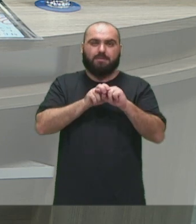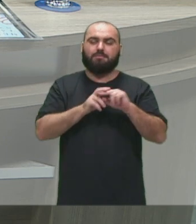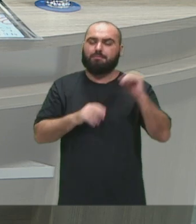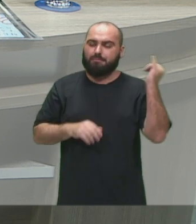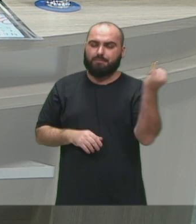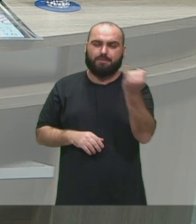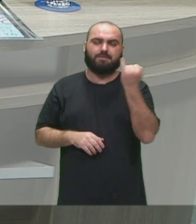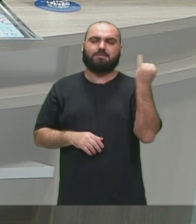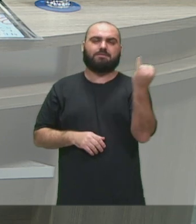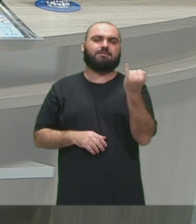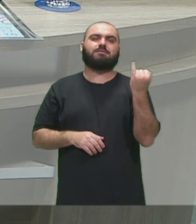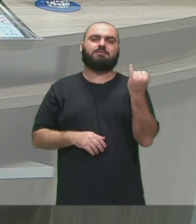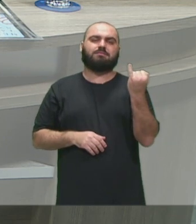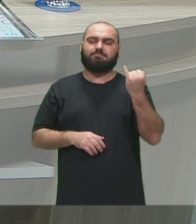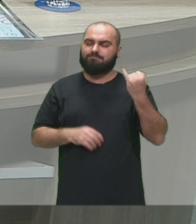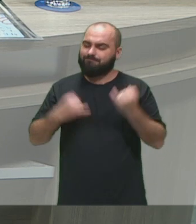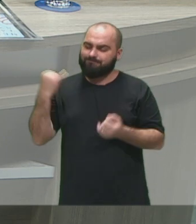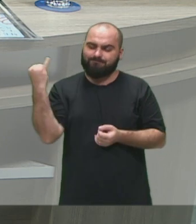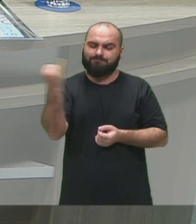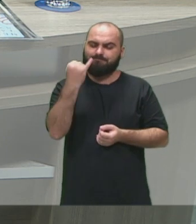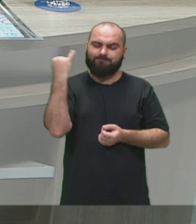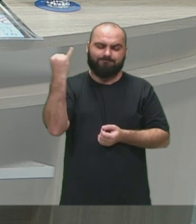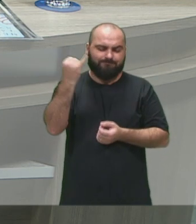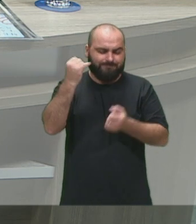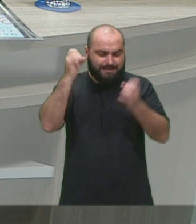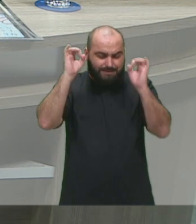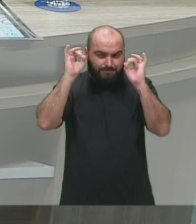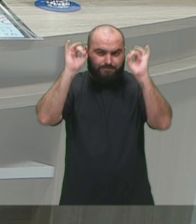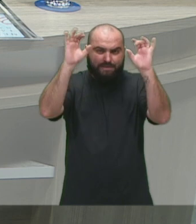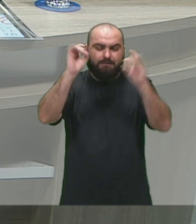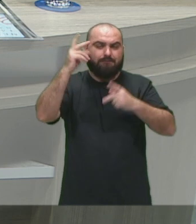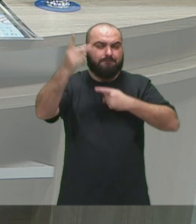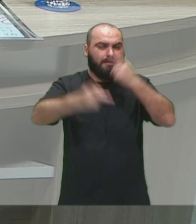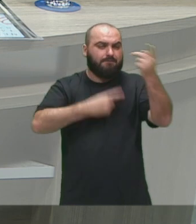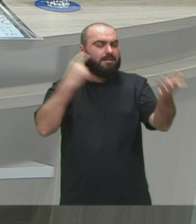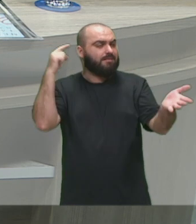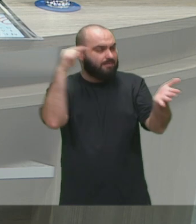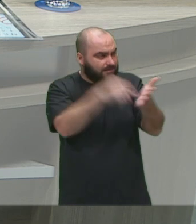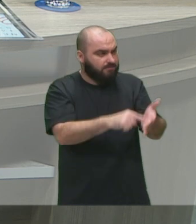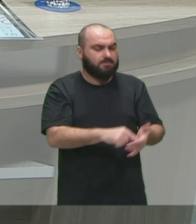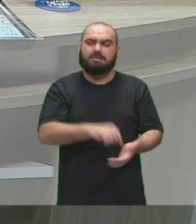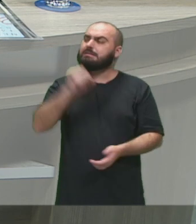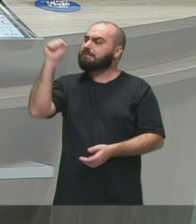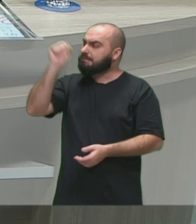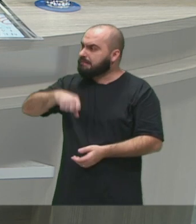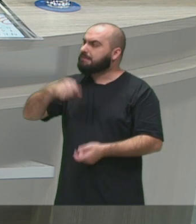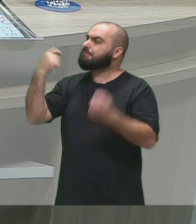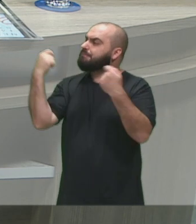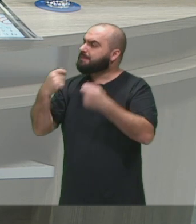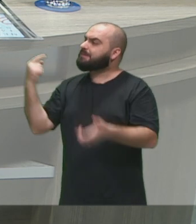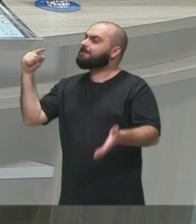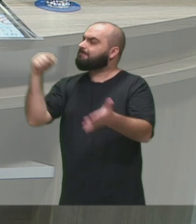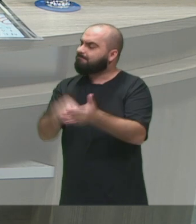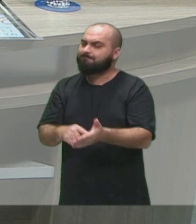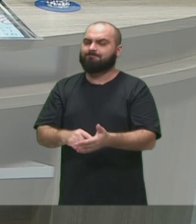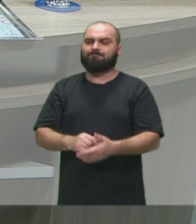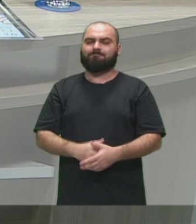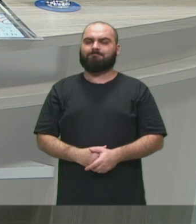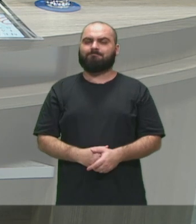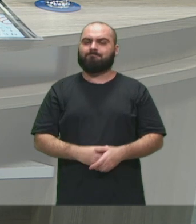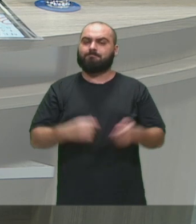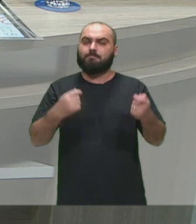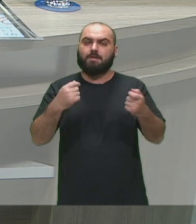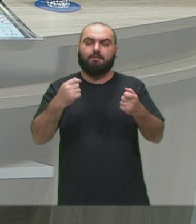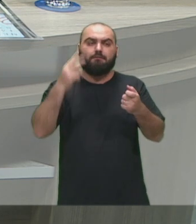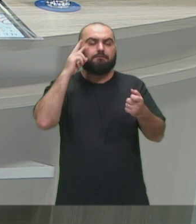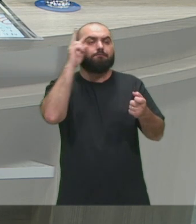vez mais importante, falar e denunciar sim. Denunciar, sim. Né? Porque tem que olhar para o que